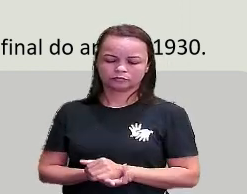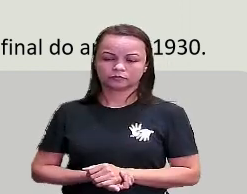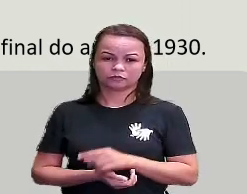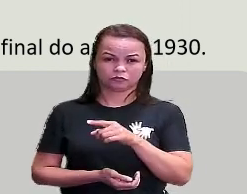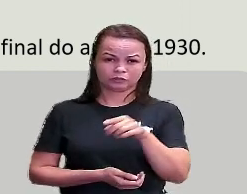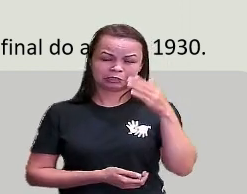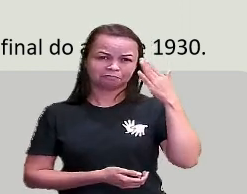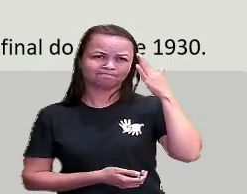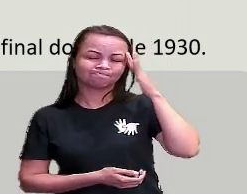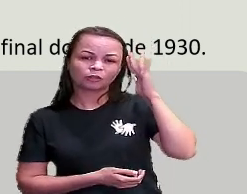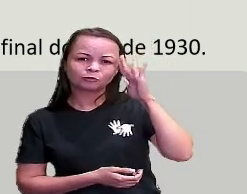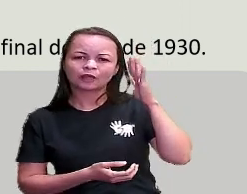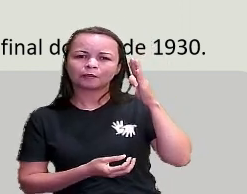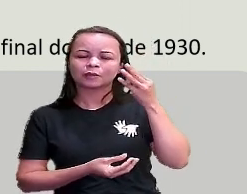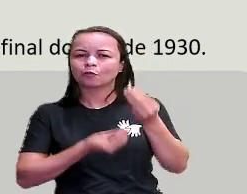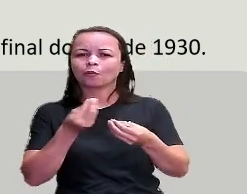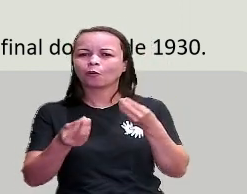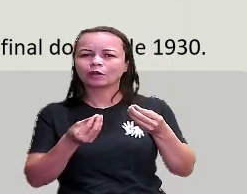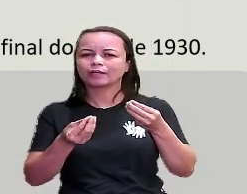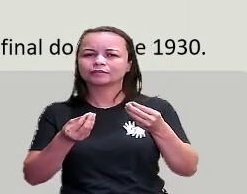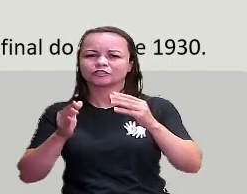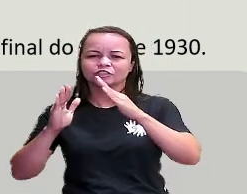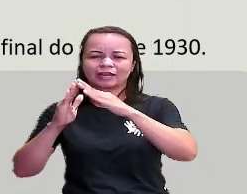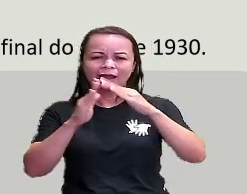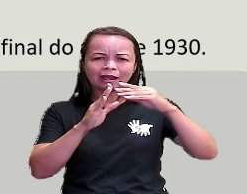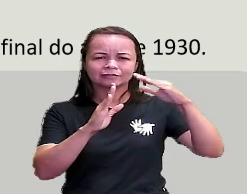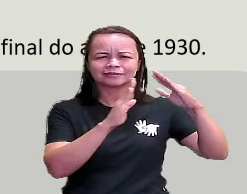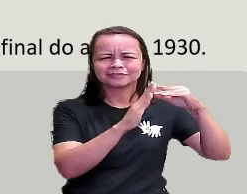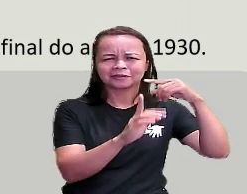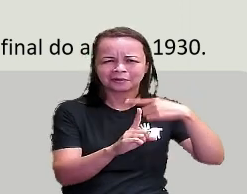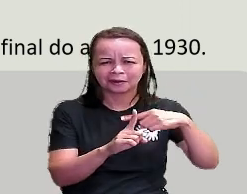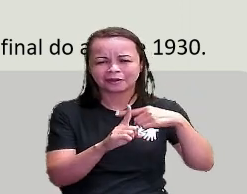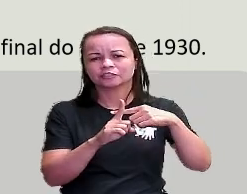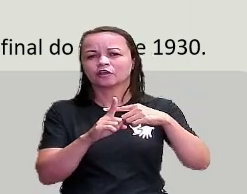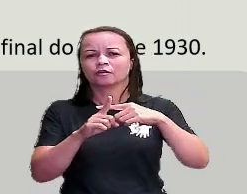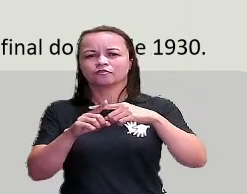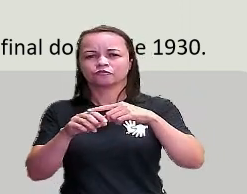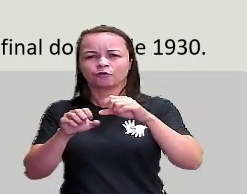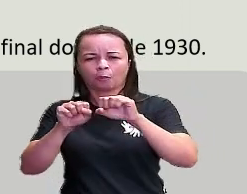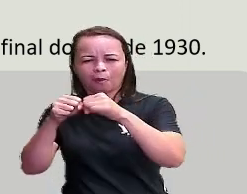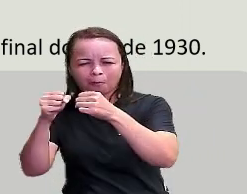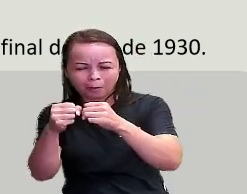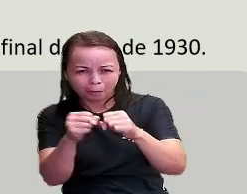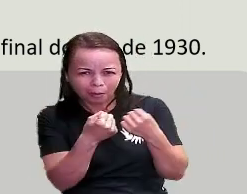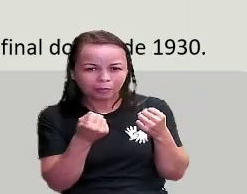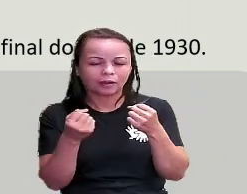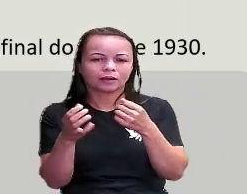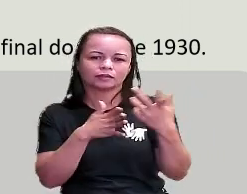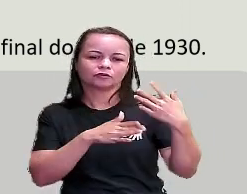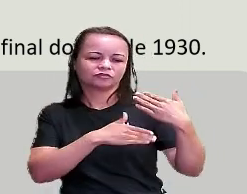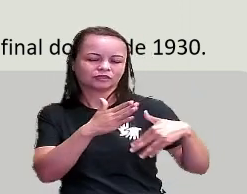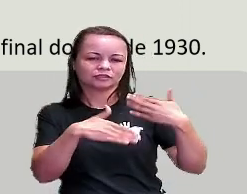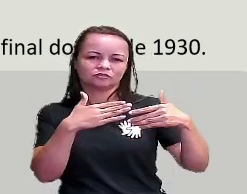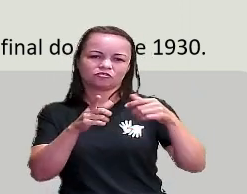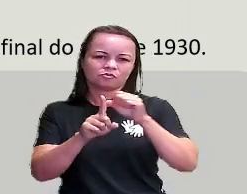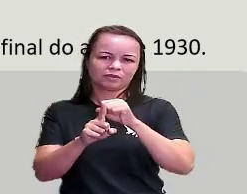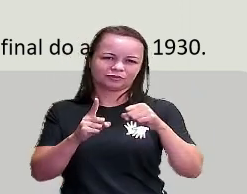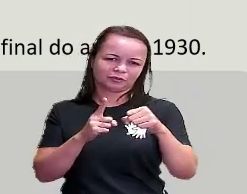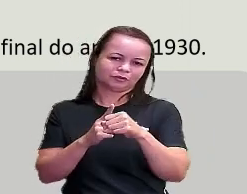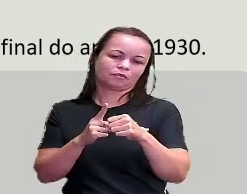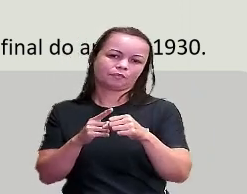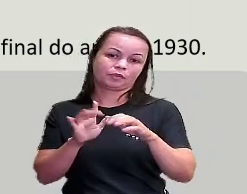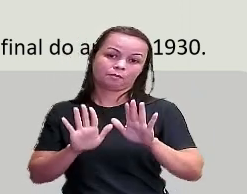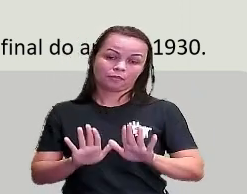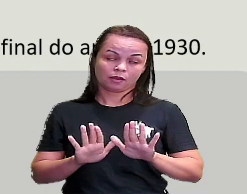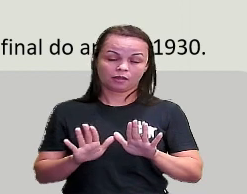imaginam quantos casarões, quantas igrejas foram demolidas ao bem do desenvolvimento social.